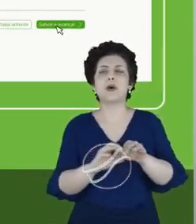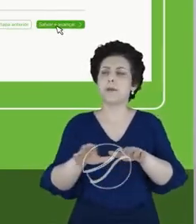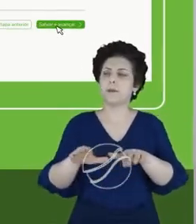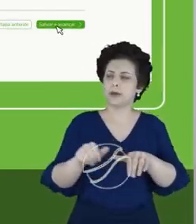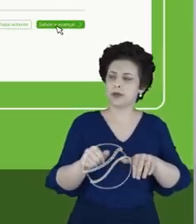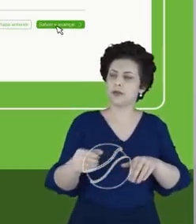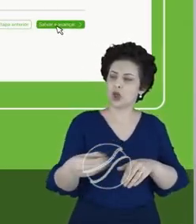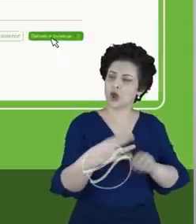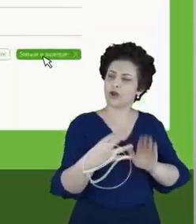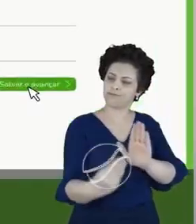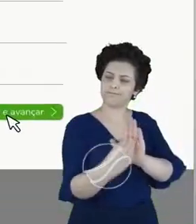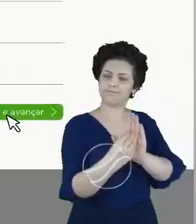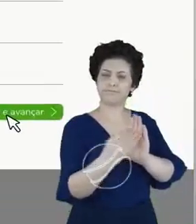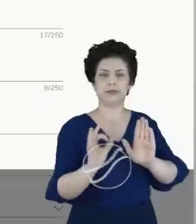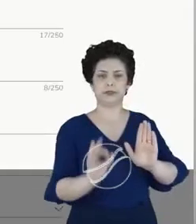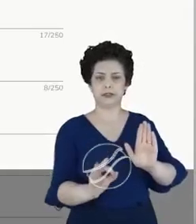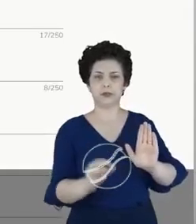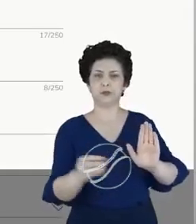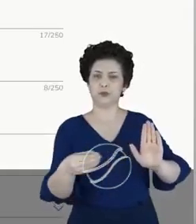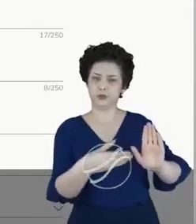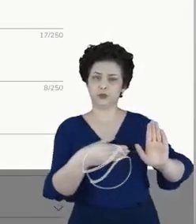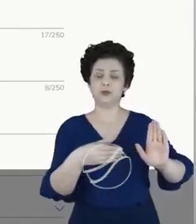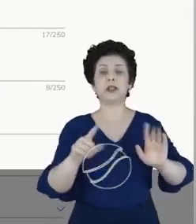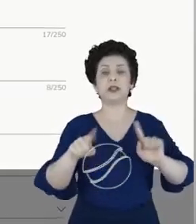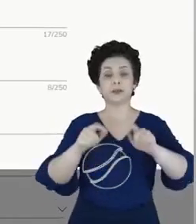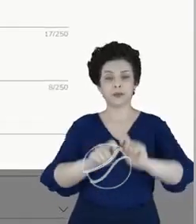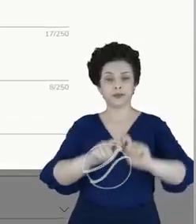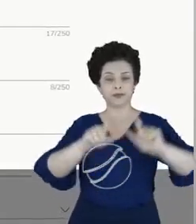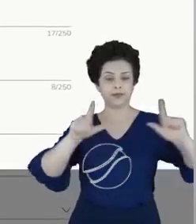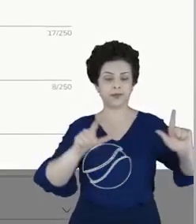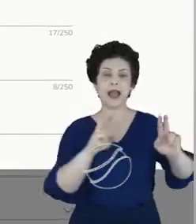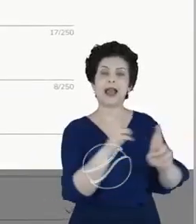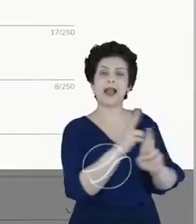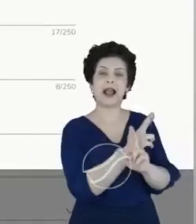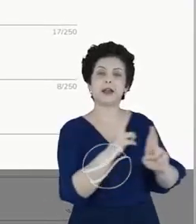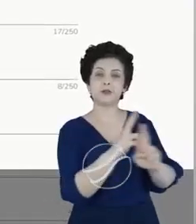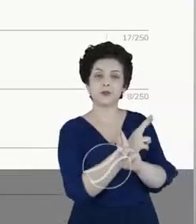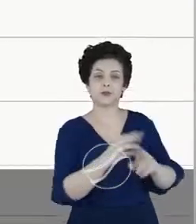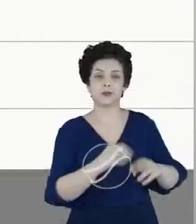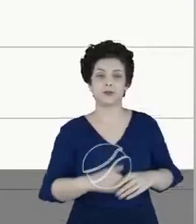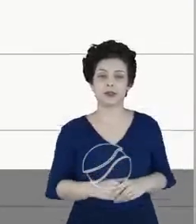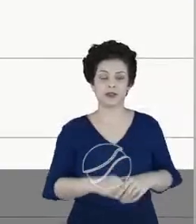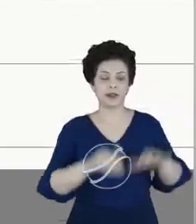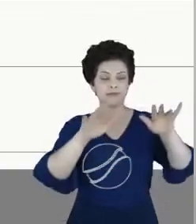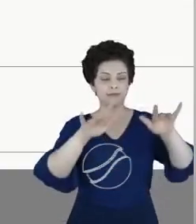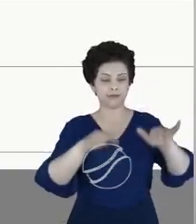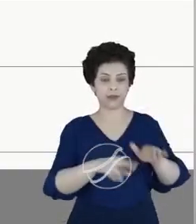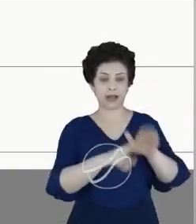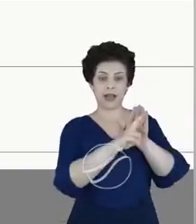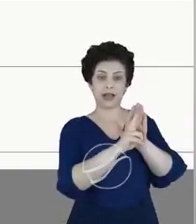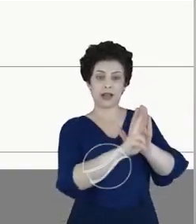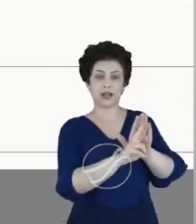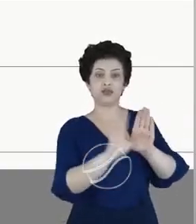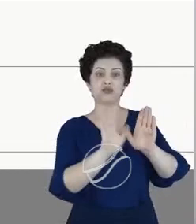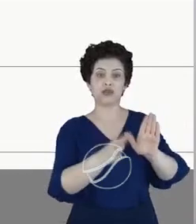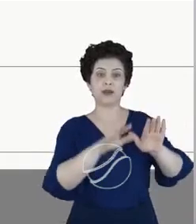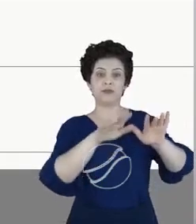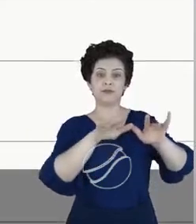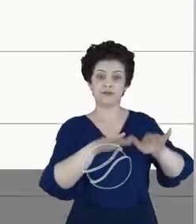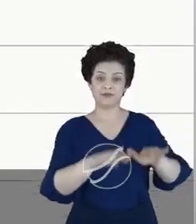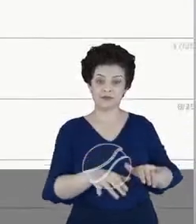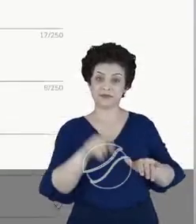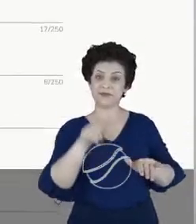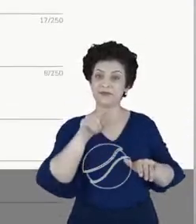a cooperativa cresce mais a cooperativa devolve para a comunidade devolvemos agora para os associados e mais de dois milhões